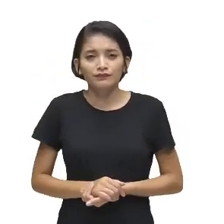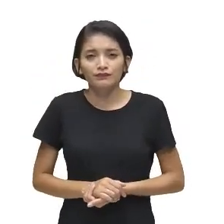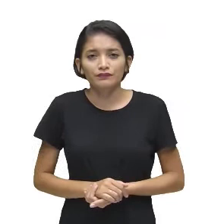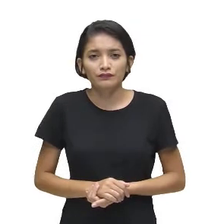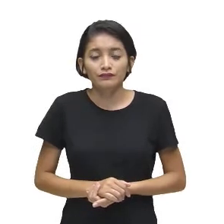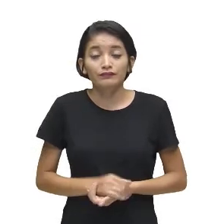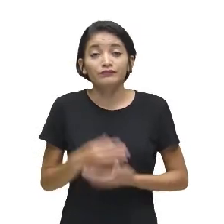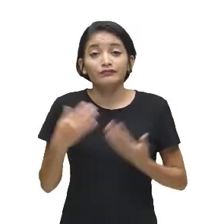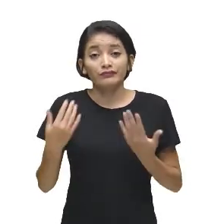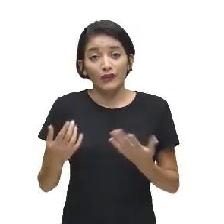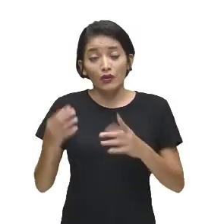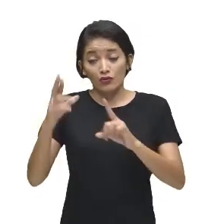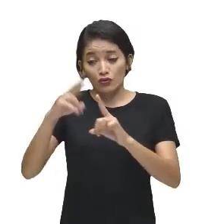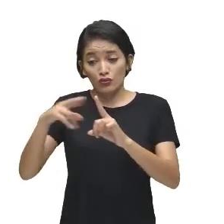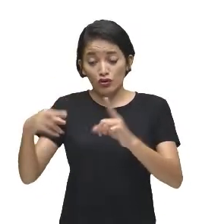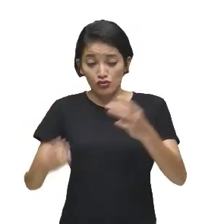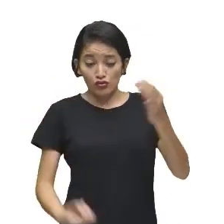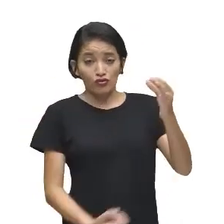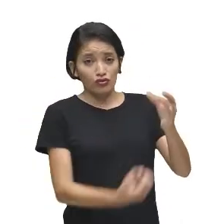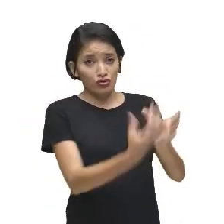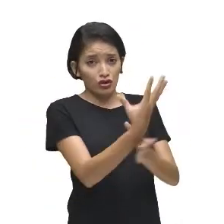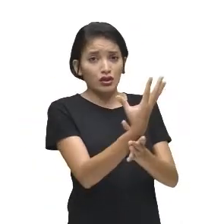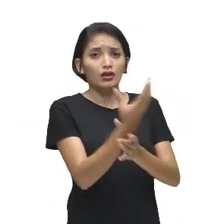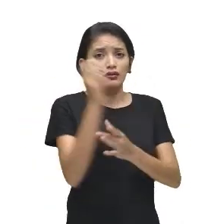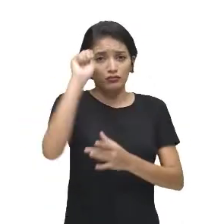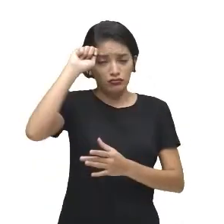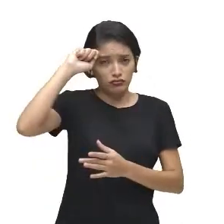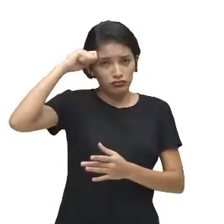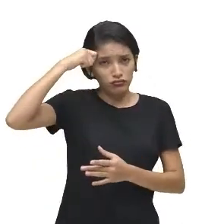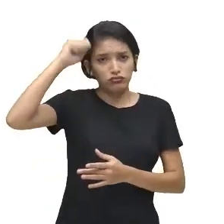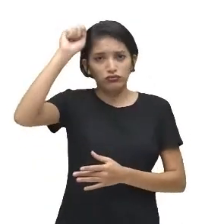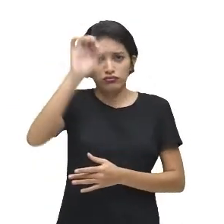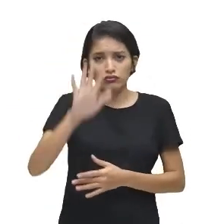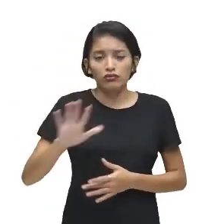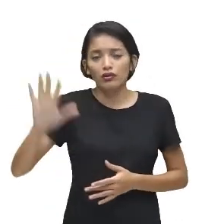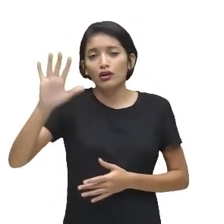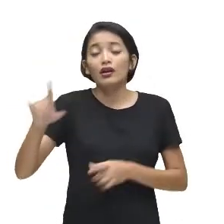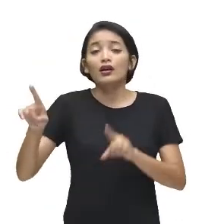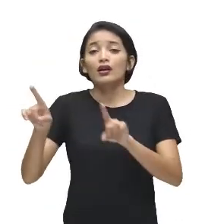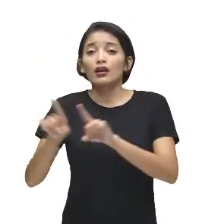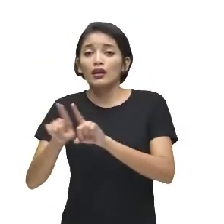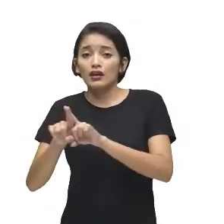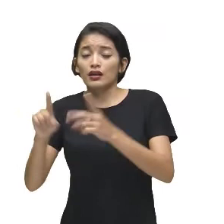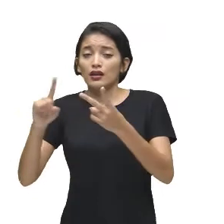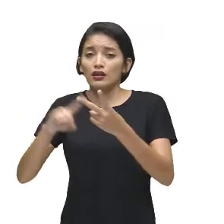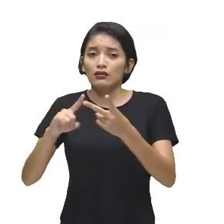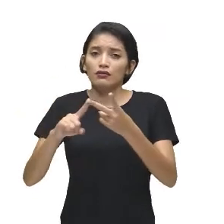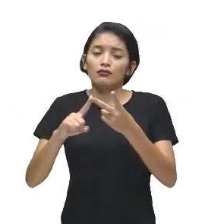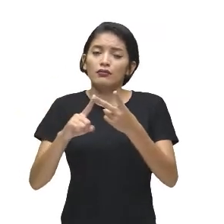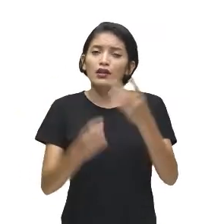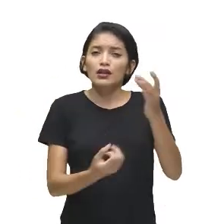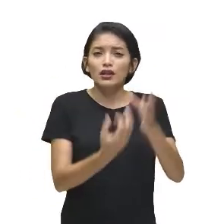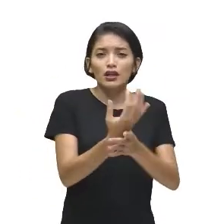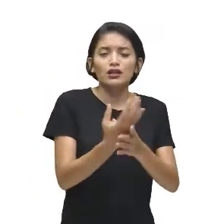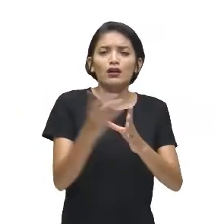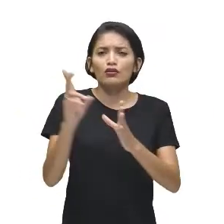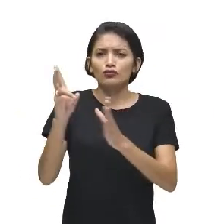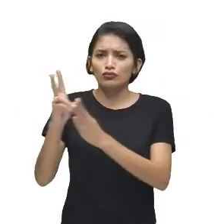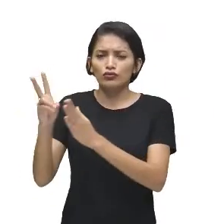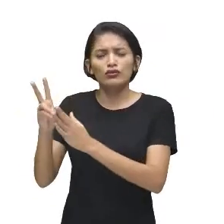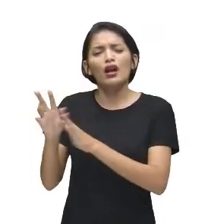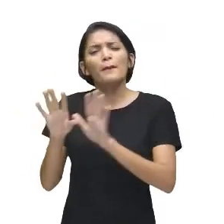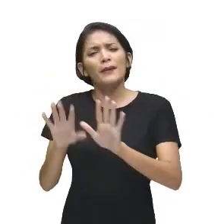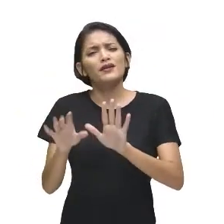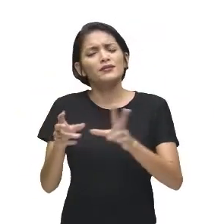São religiões de origem africana e origem indígena, mas eu quero que você olhe com muito